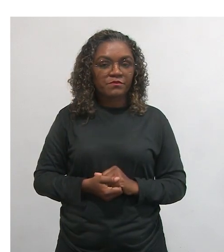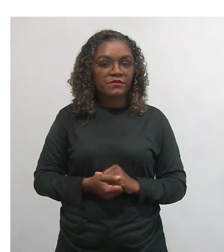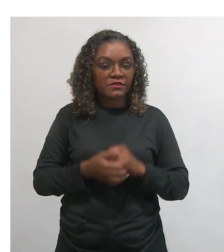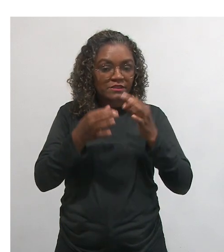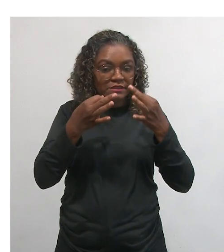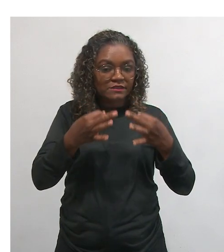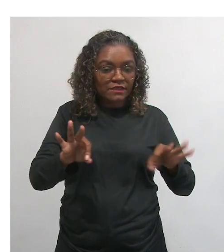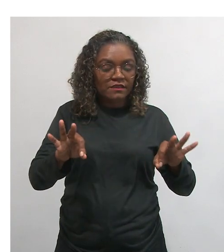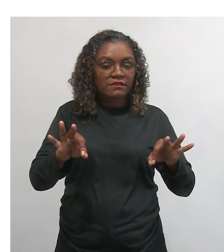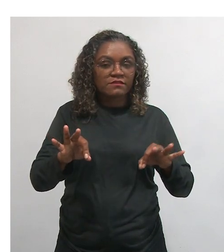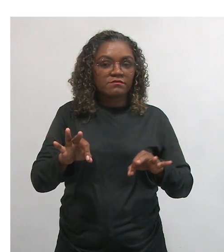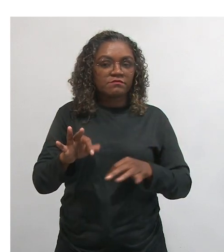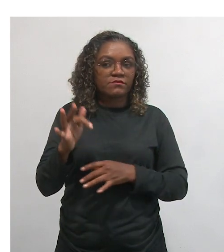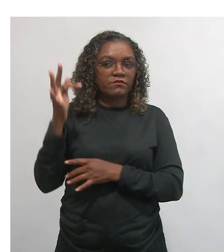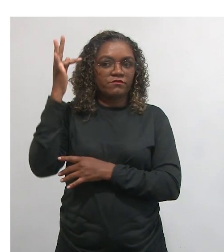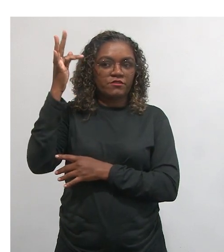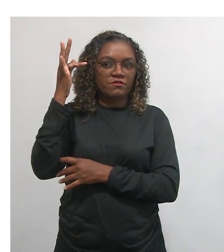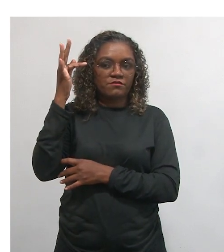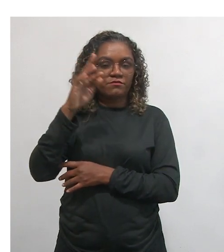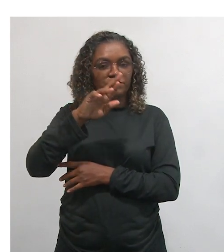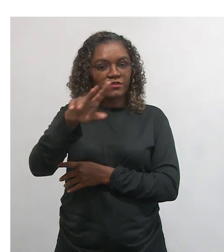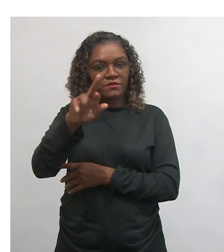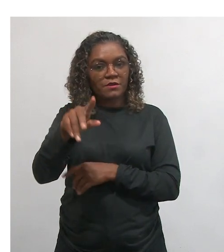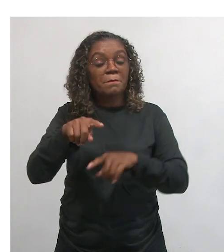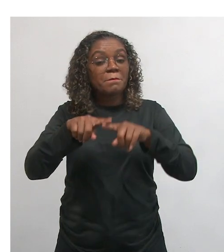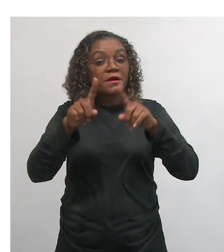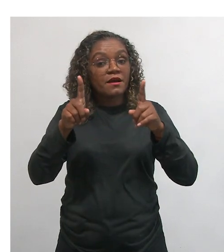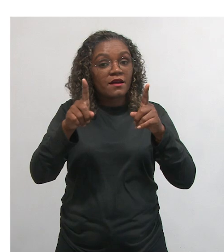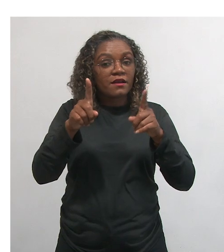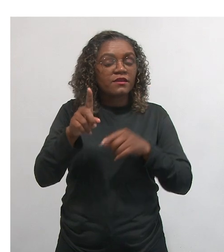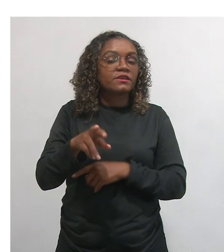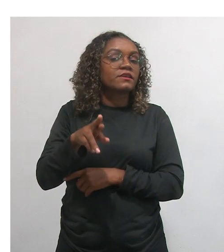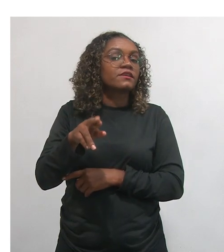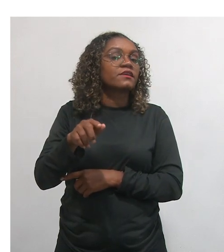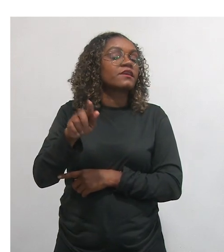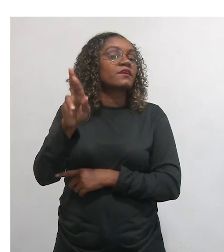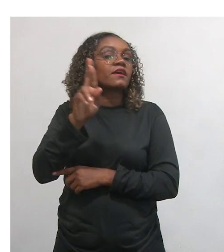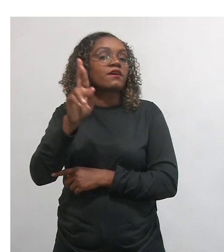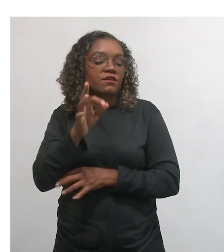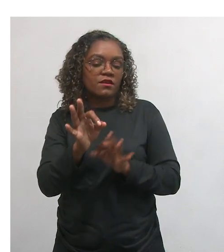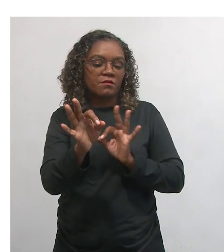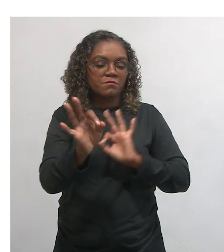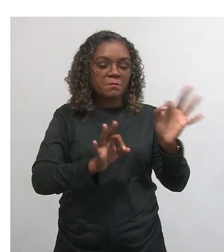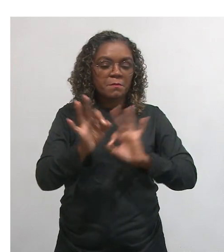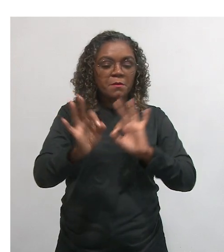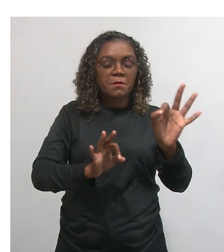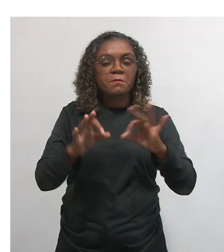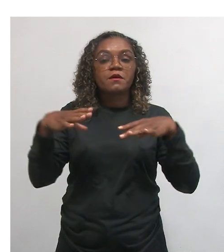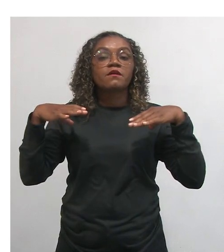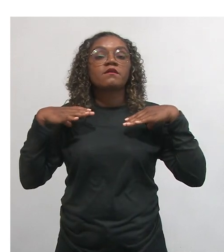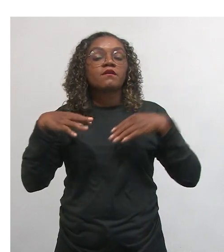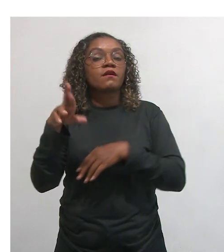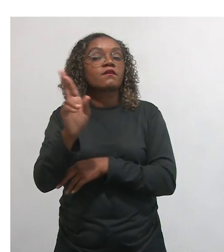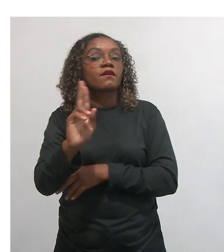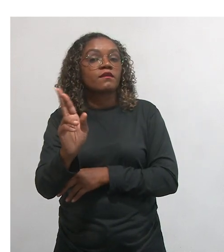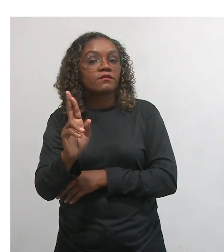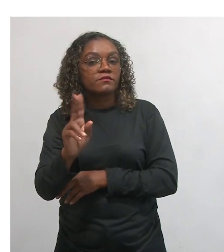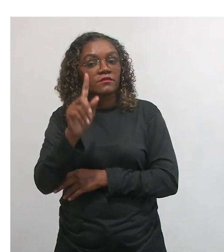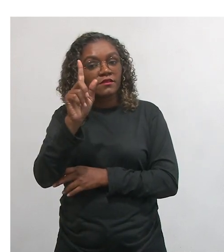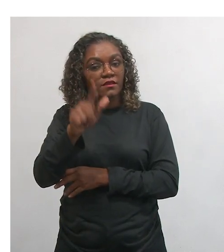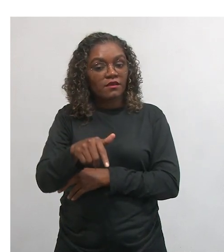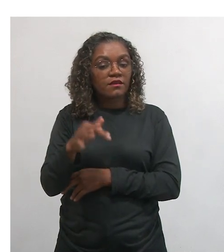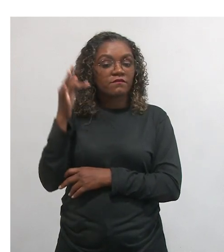não vai ser justamente filósofo. Mas quem organiza a cidade